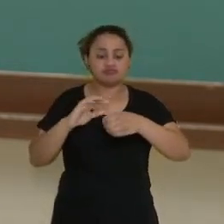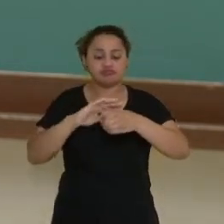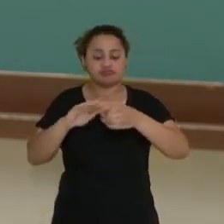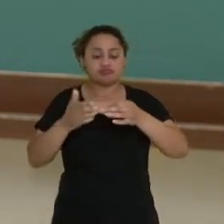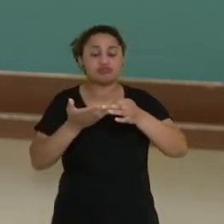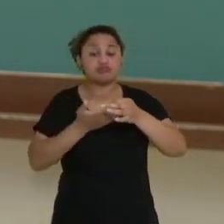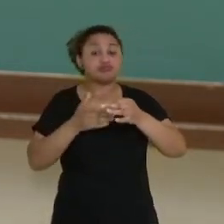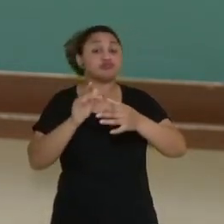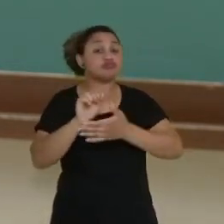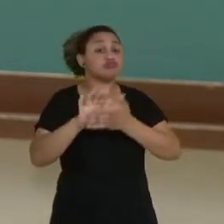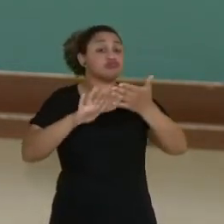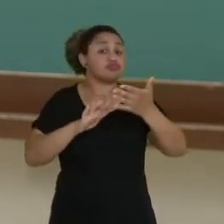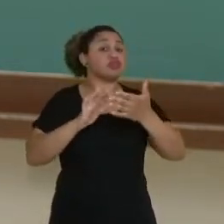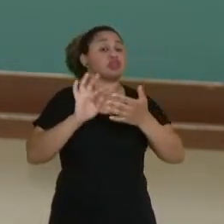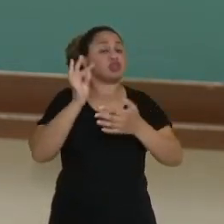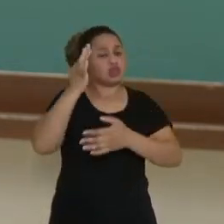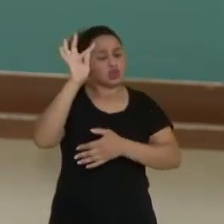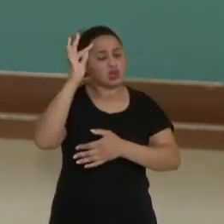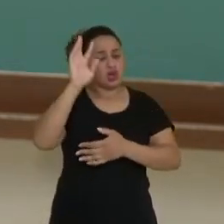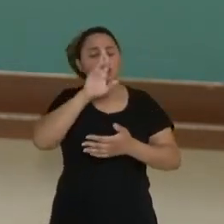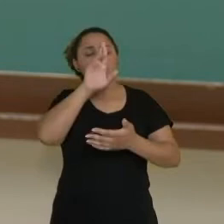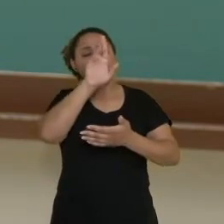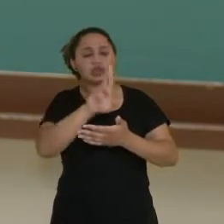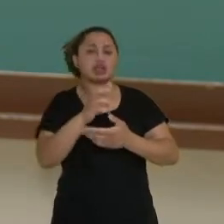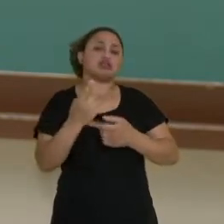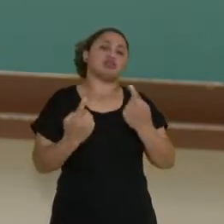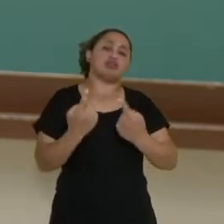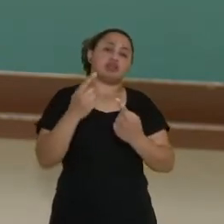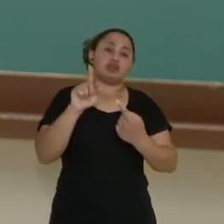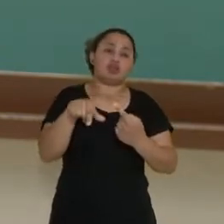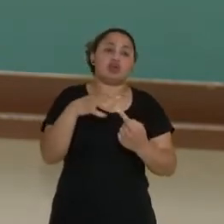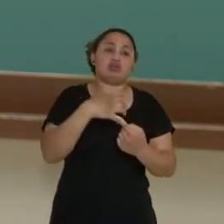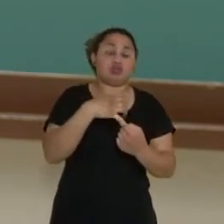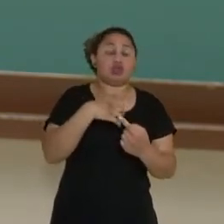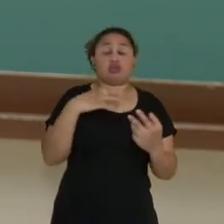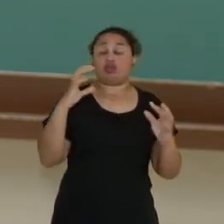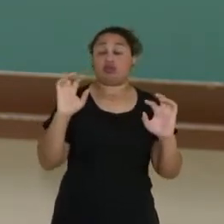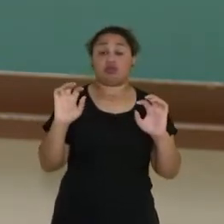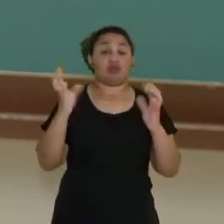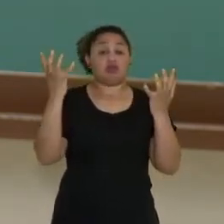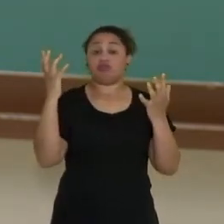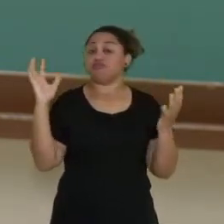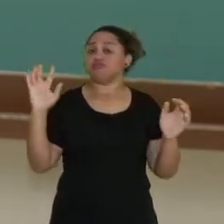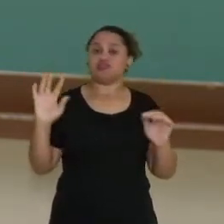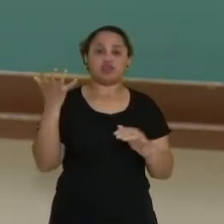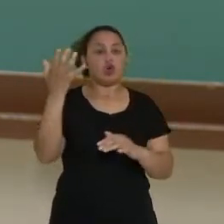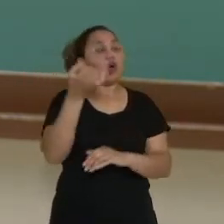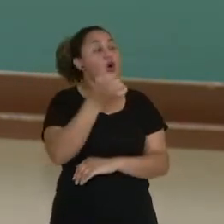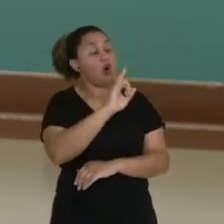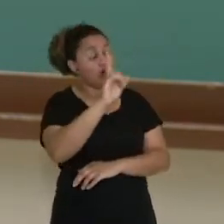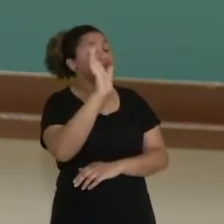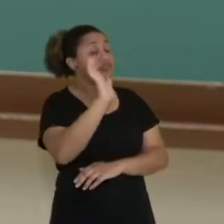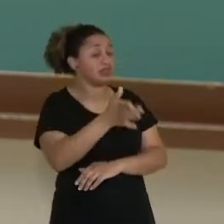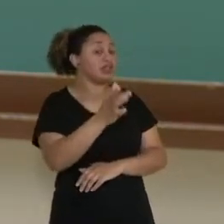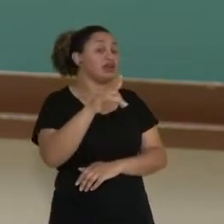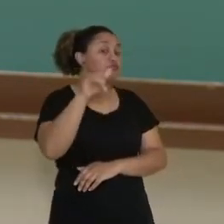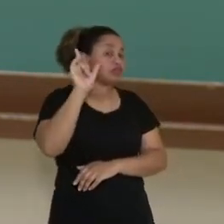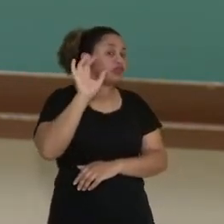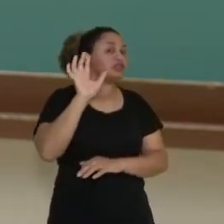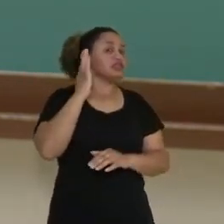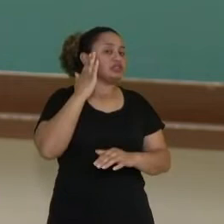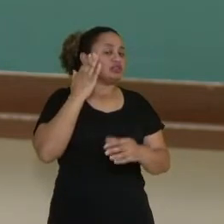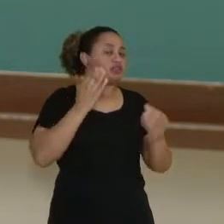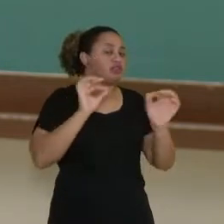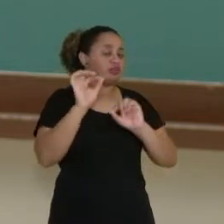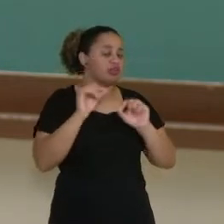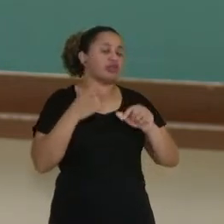viram que é um exercício teórico, mas para vocês aprenderem a identificar se o experimento é aleatório ou não, ok? Então